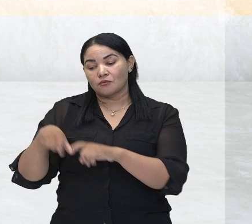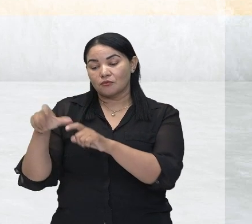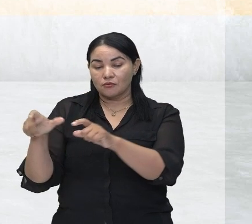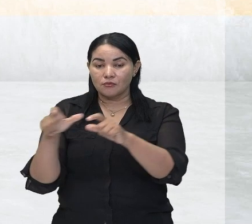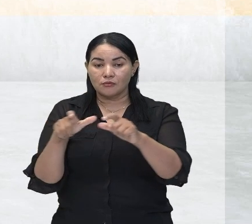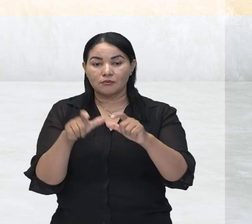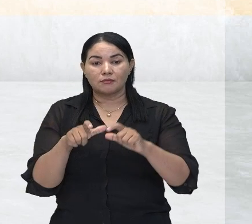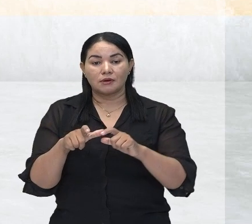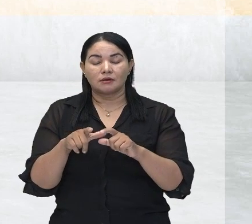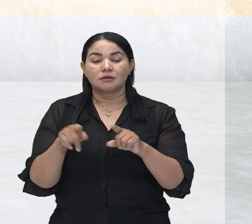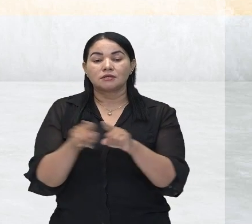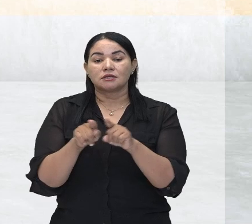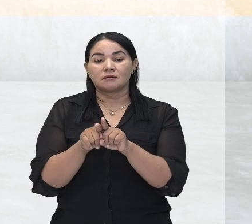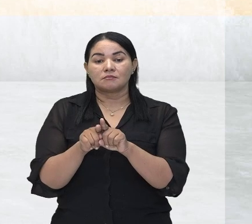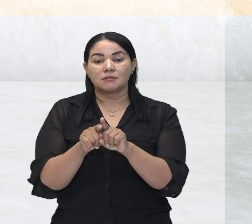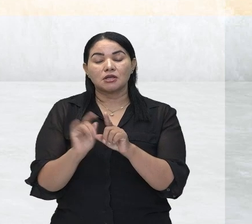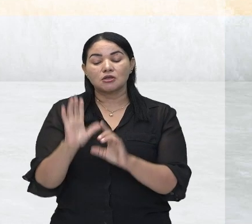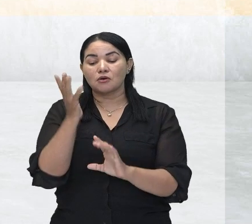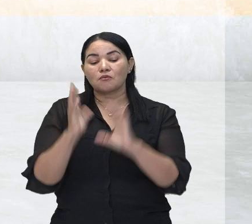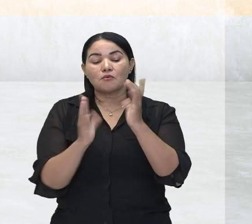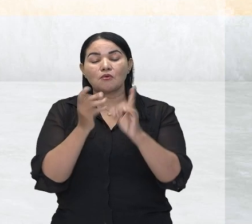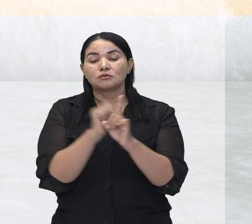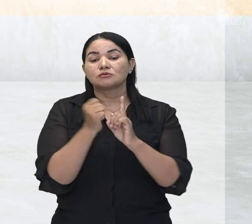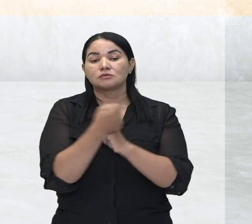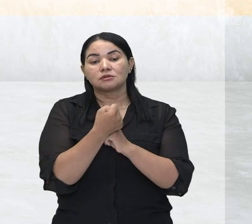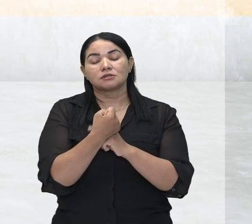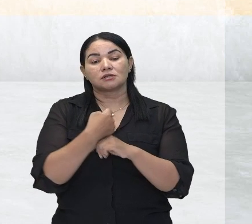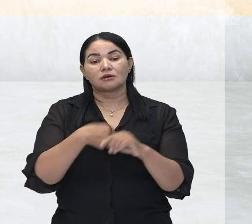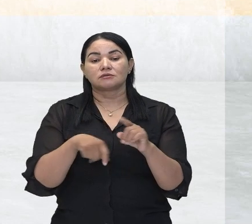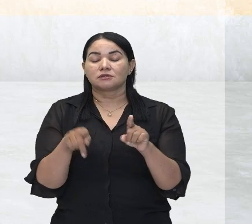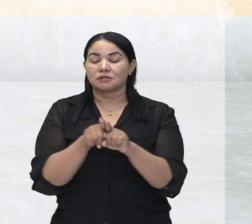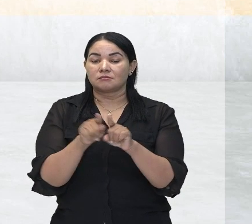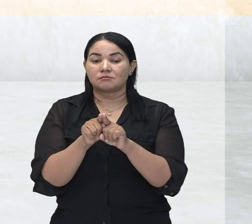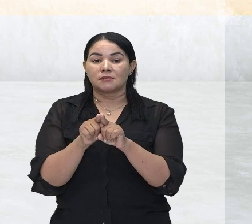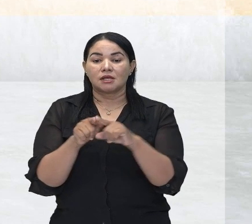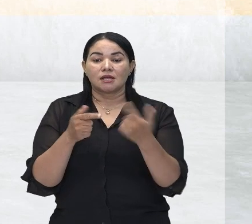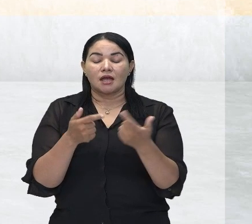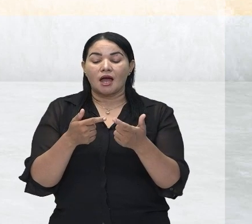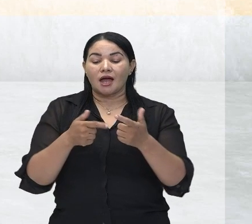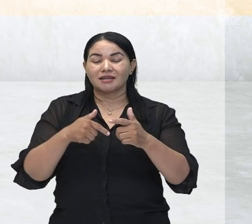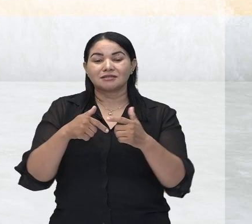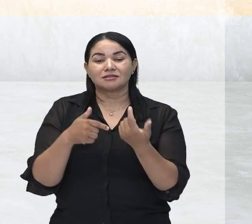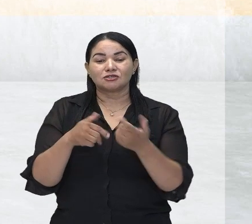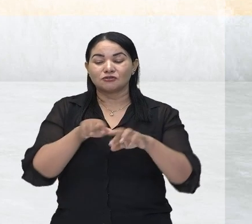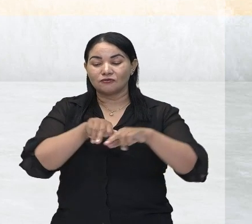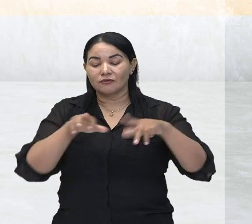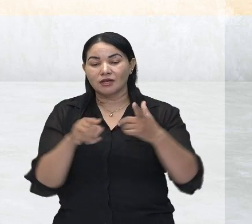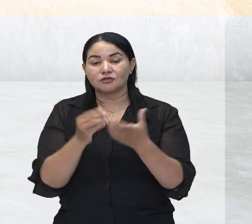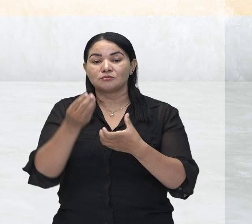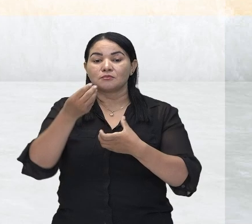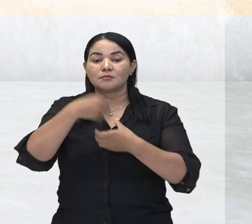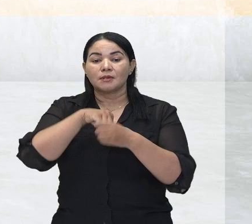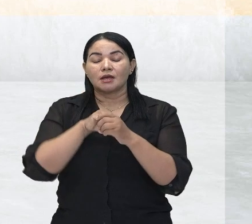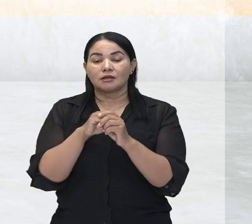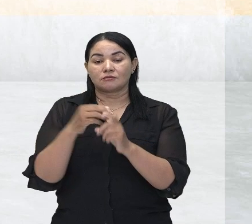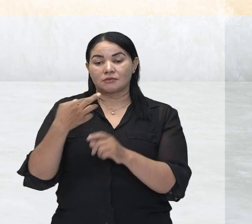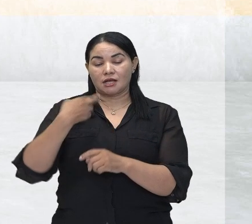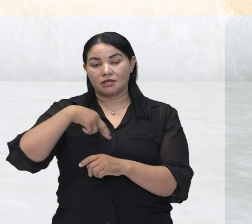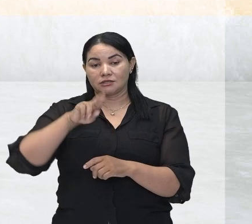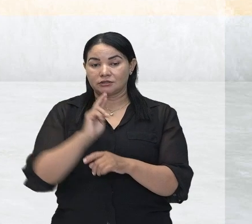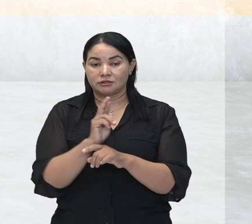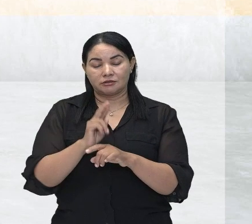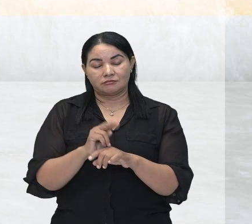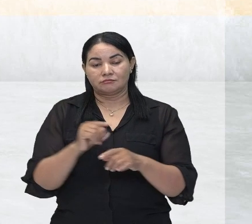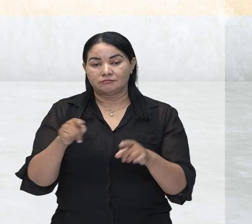que são estabelecidas, as práticas religiosas também. Toda cultura ela tem